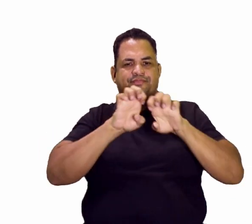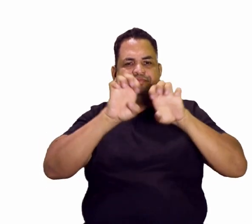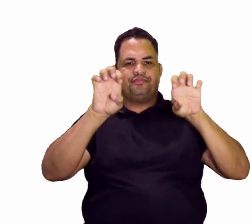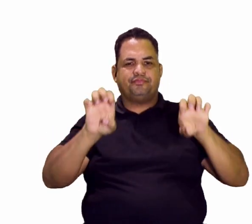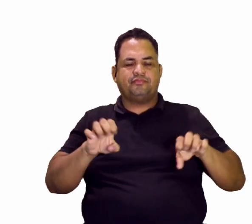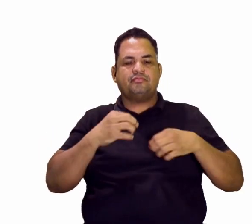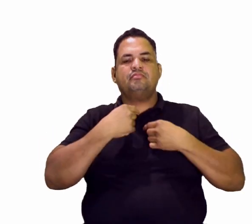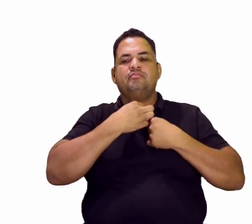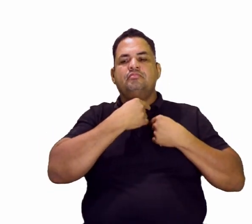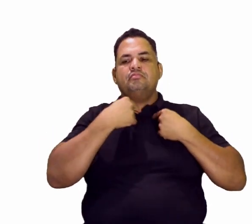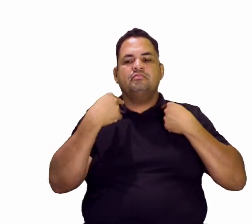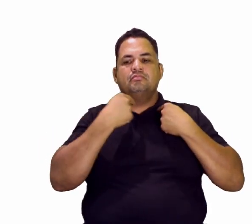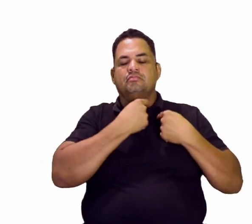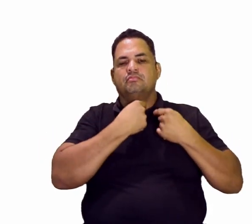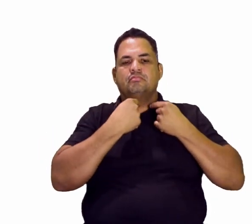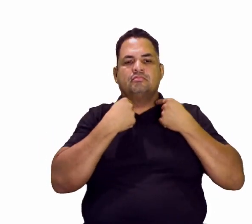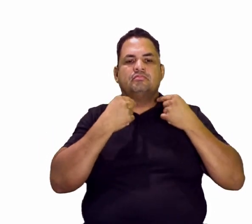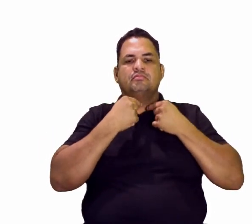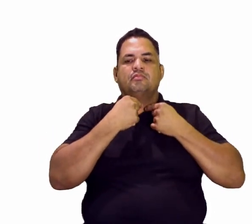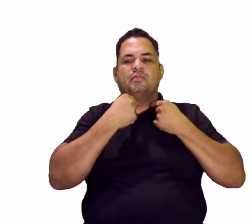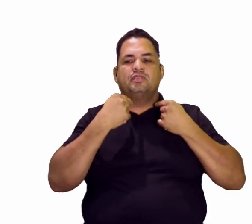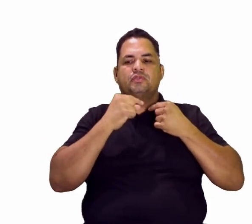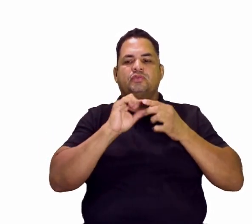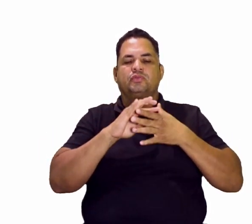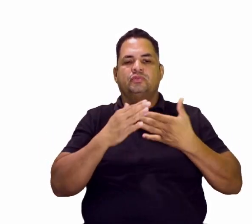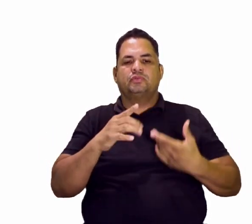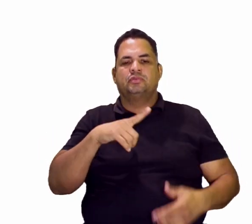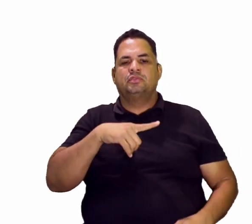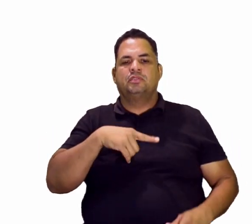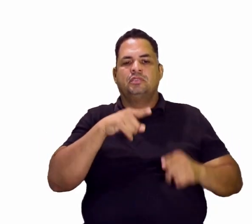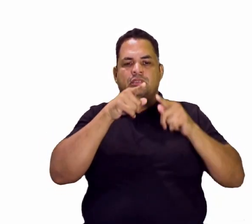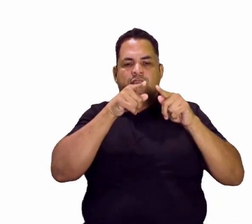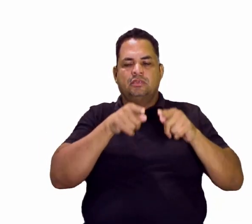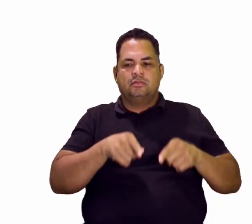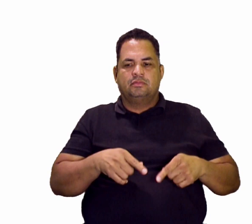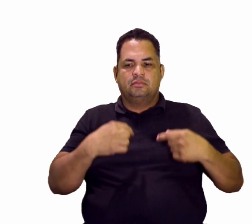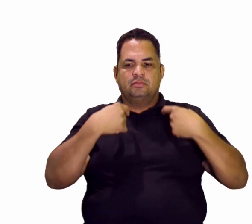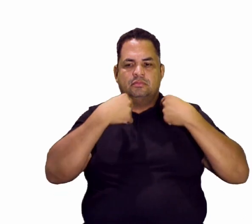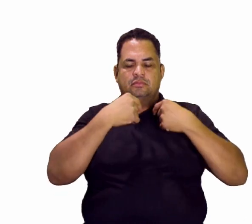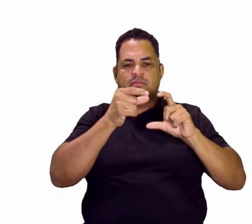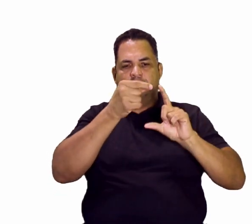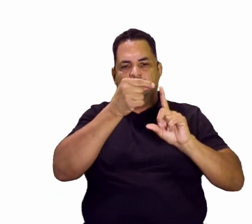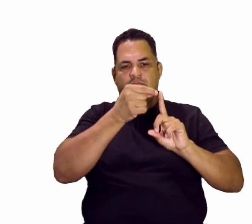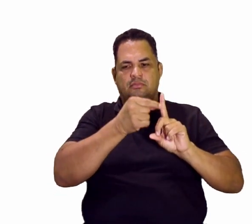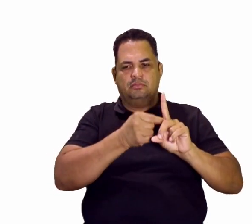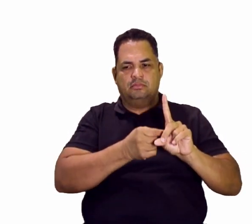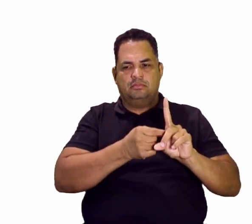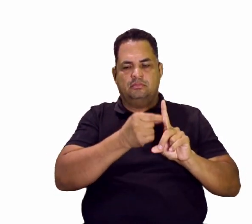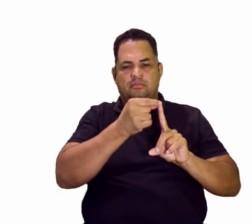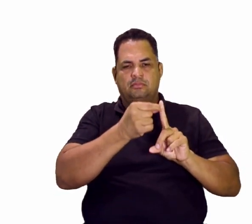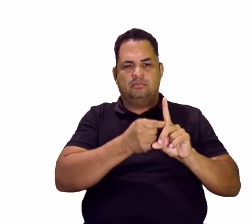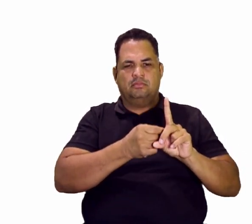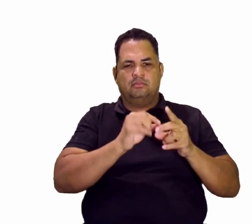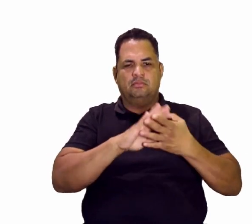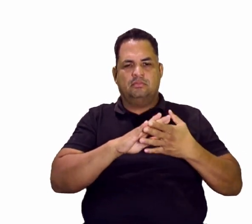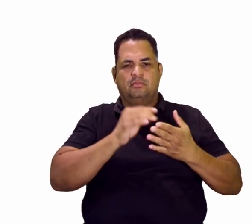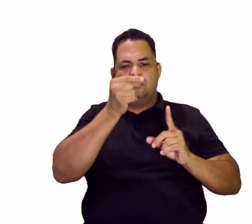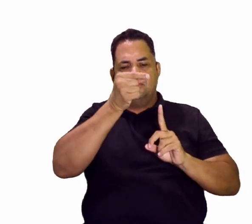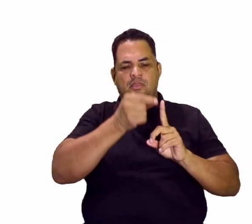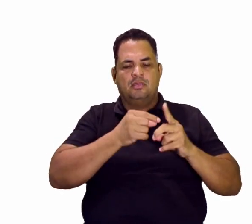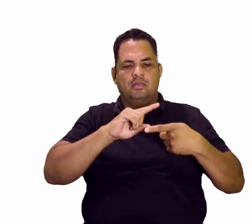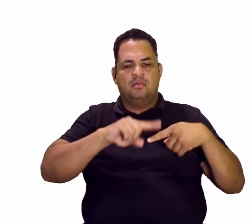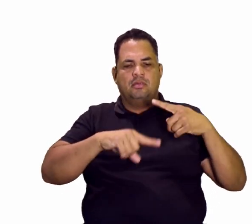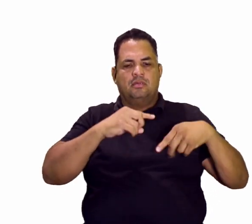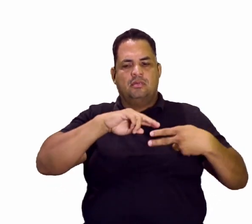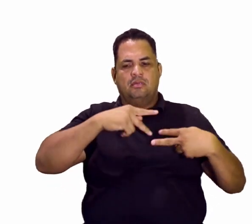com um pescocinho, uma peça intermediária, por onde vai percorrer o material genético que tá aqui